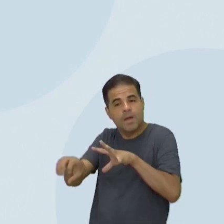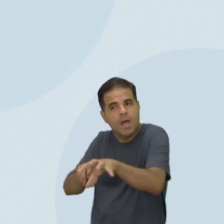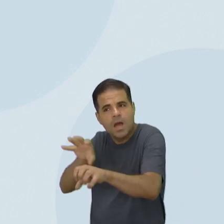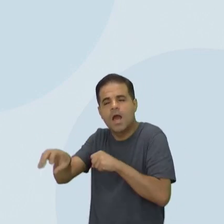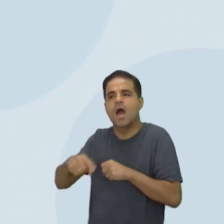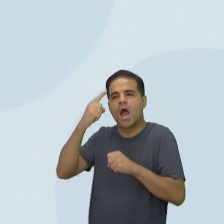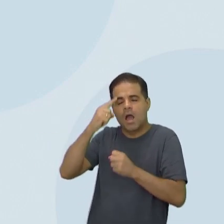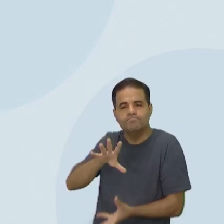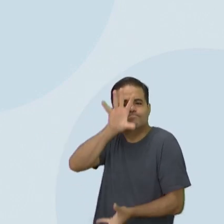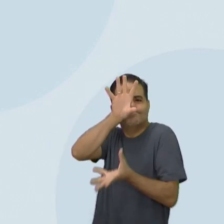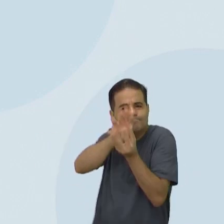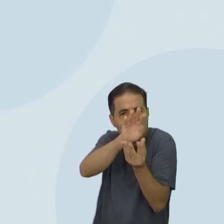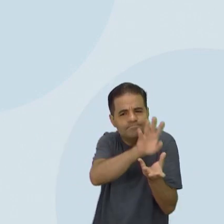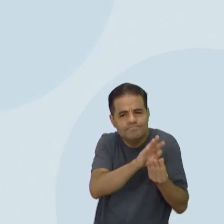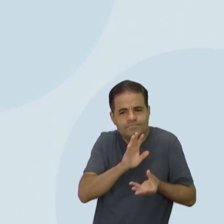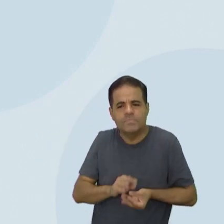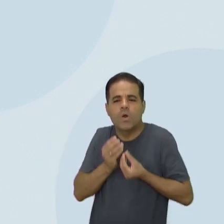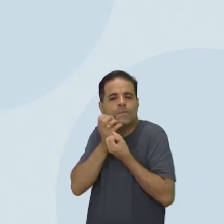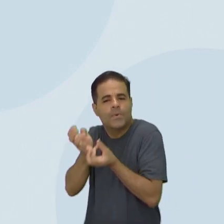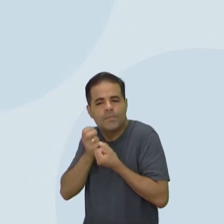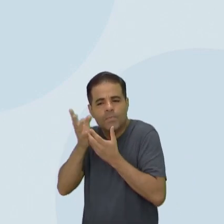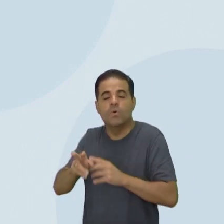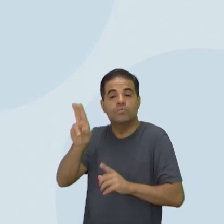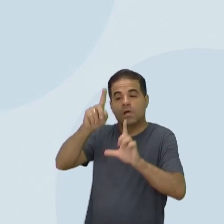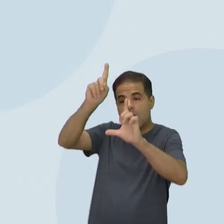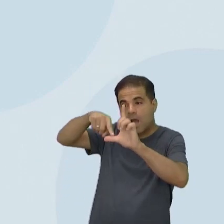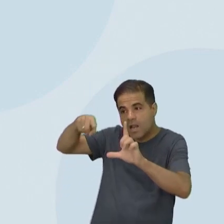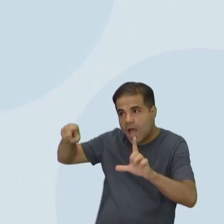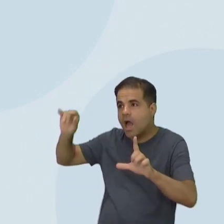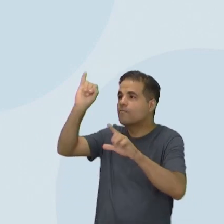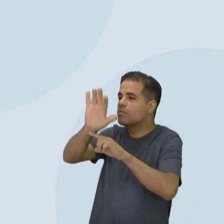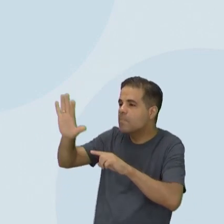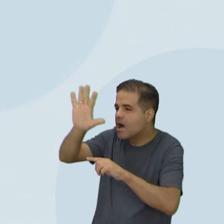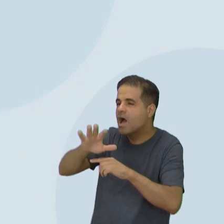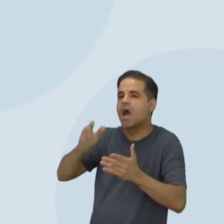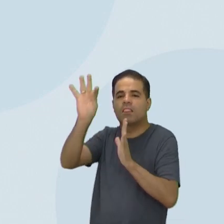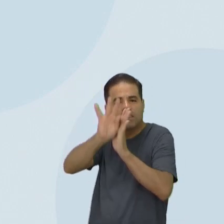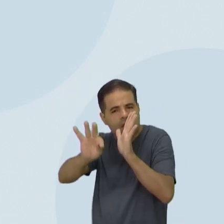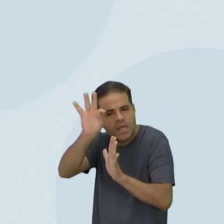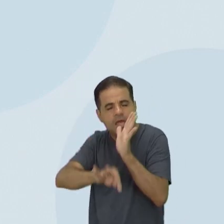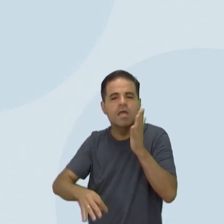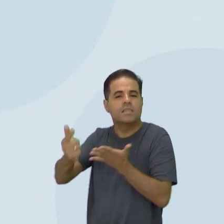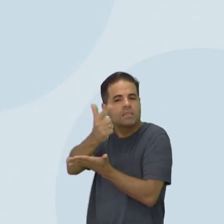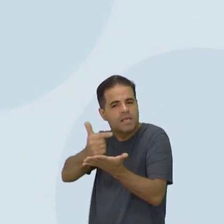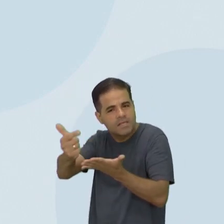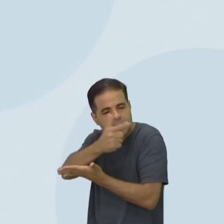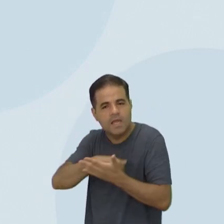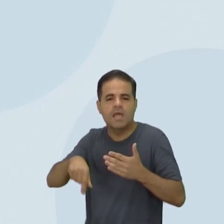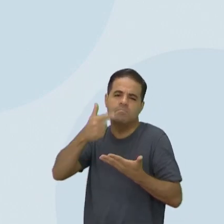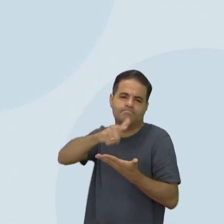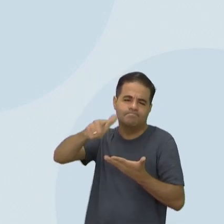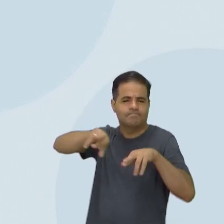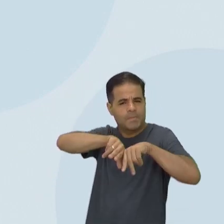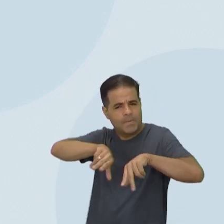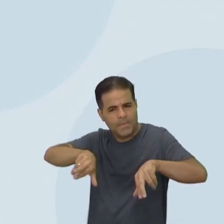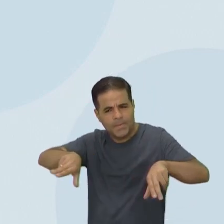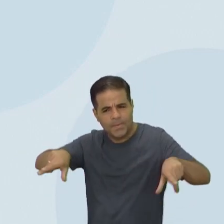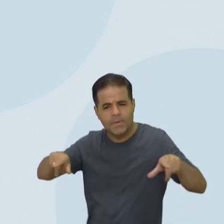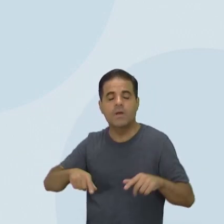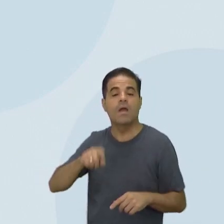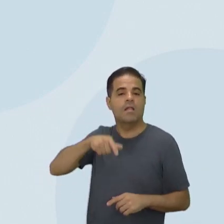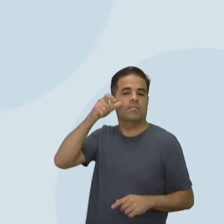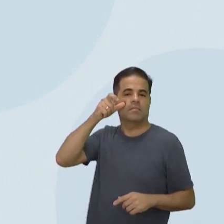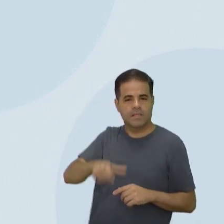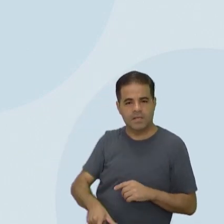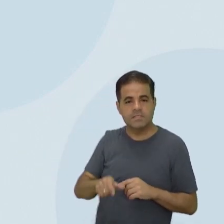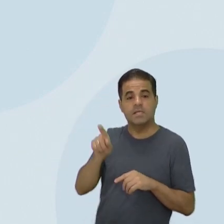se sintetizar as informações através de gráficos, imagens, textos, desenhos, entre outros. É